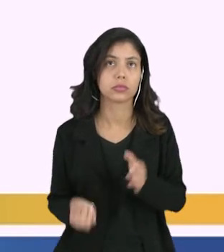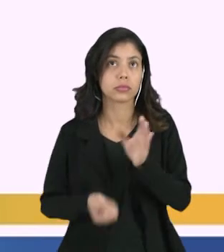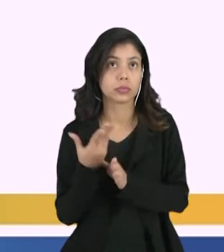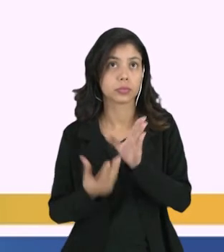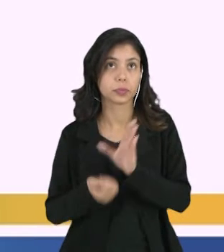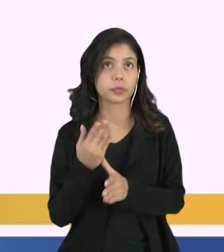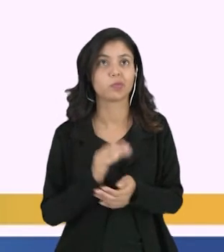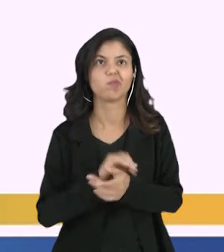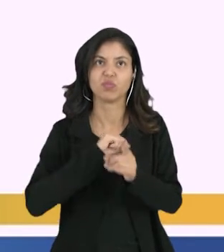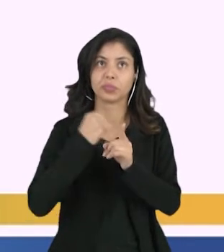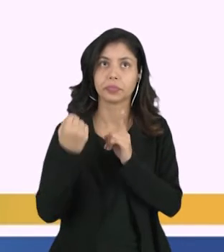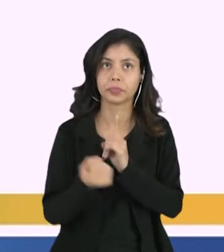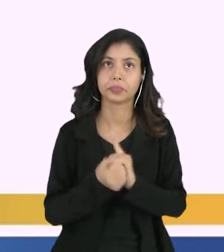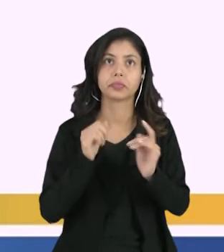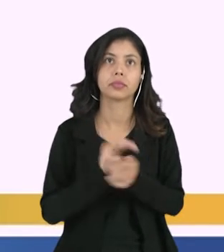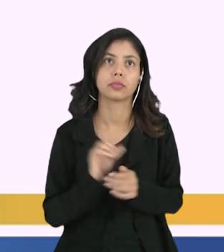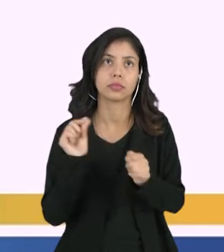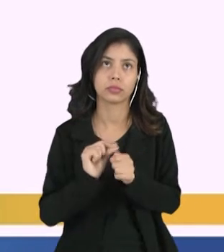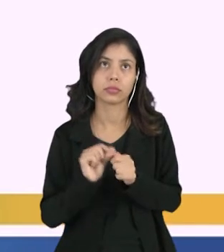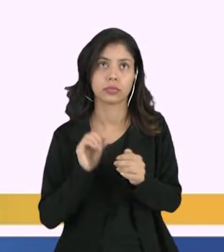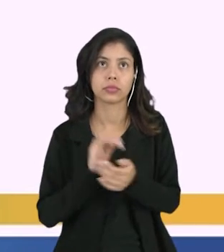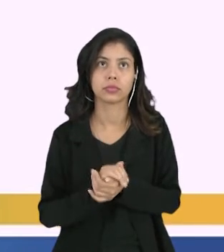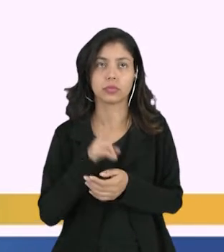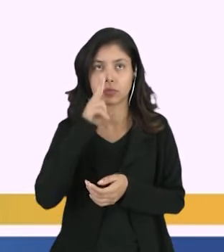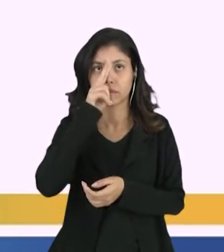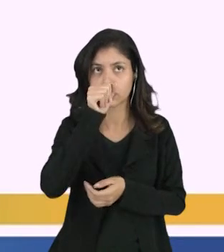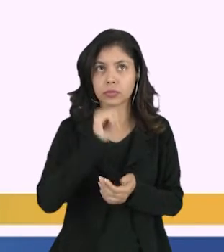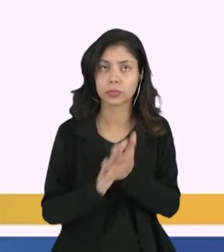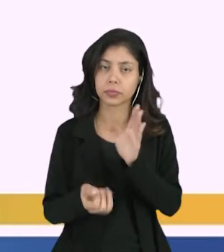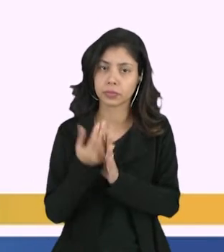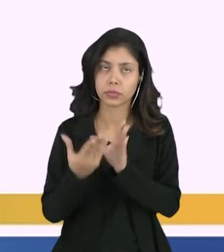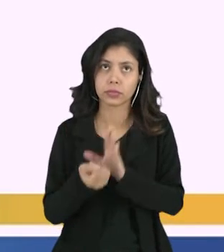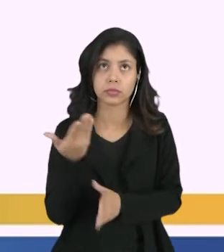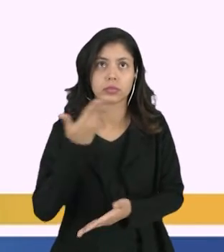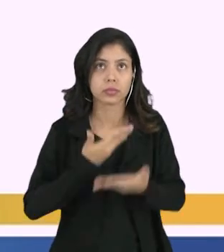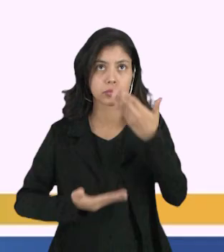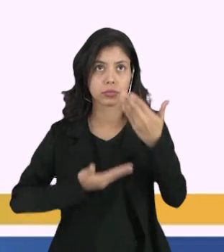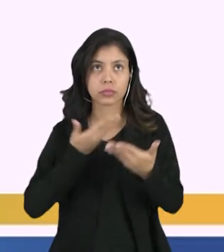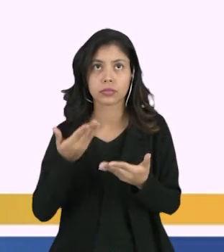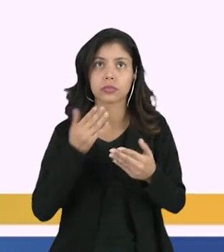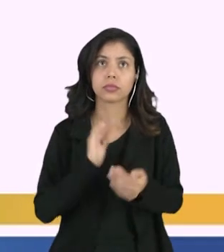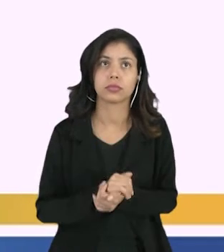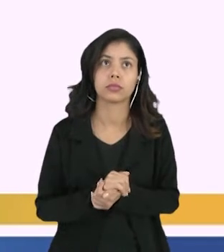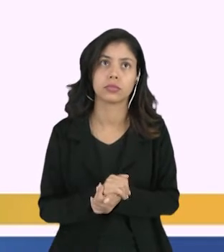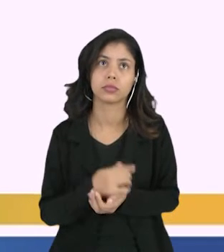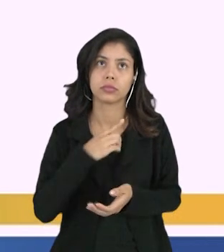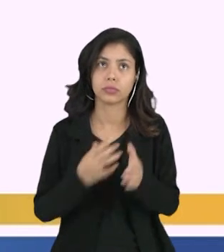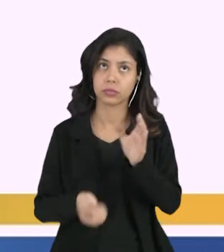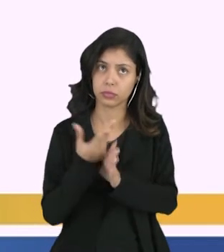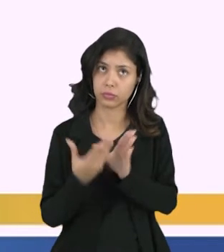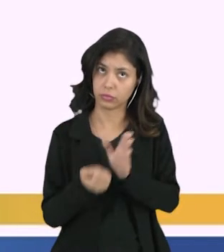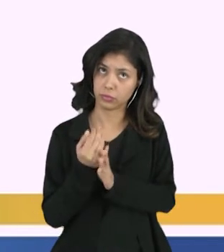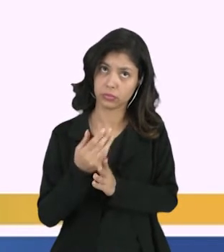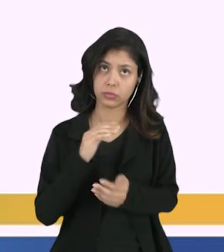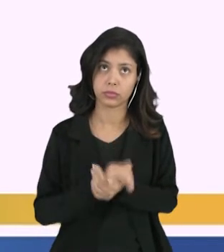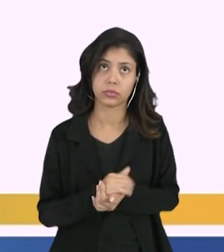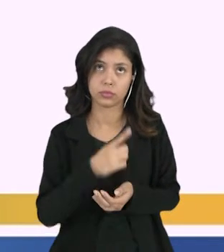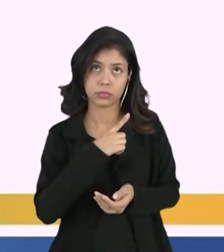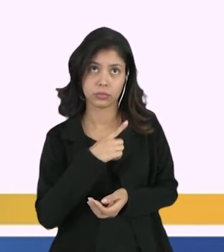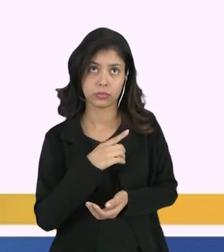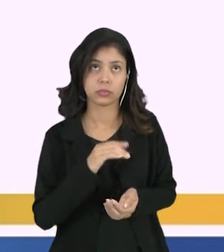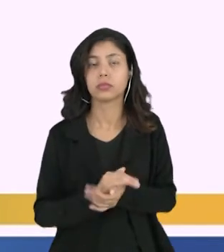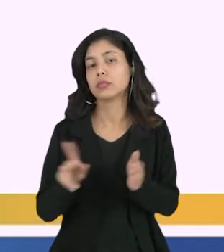O modo de produção de uma sociedade é formado por suas forças produtivas e pelas relações de